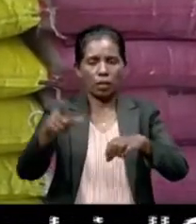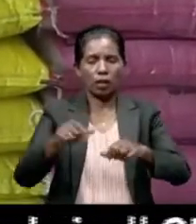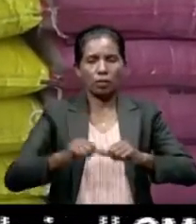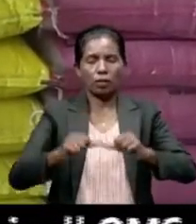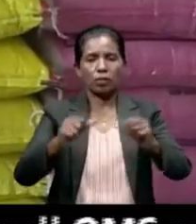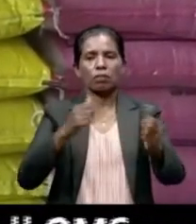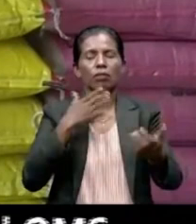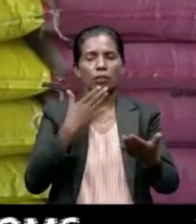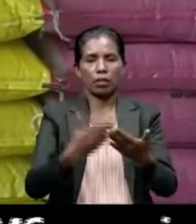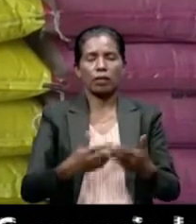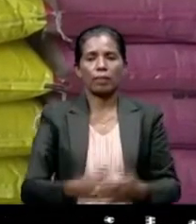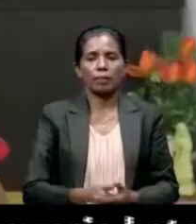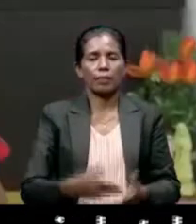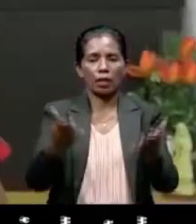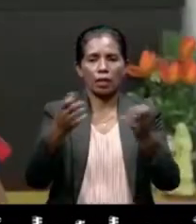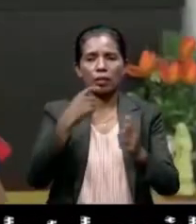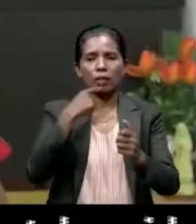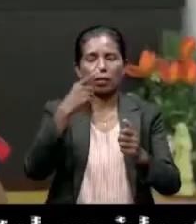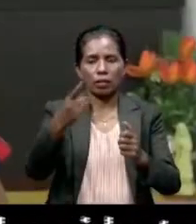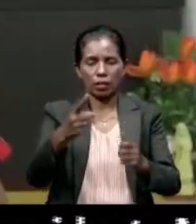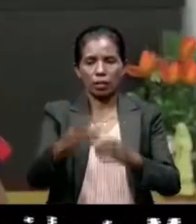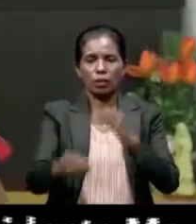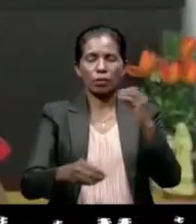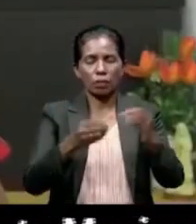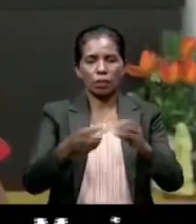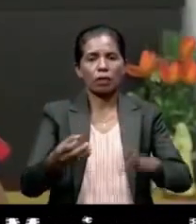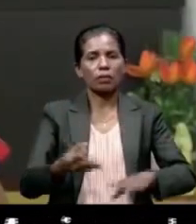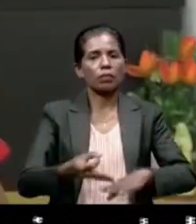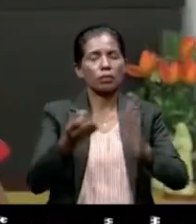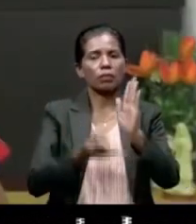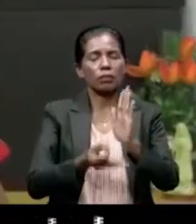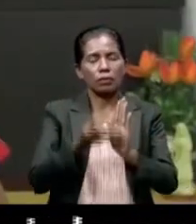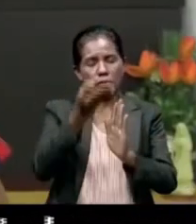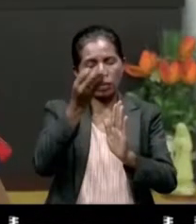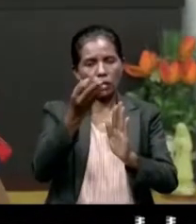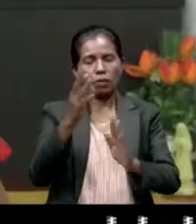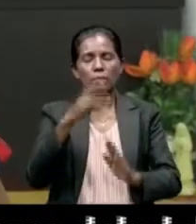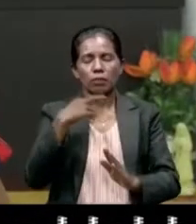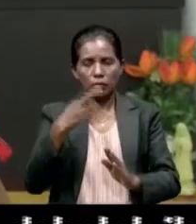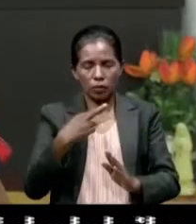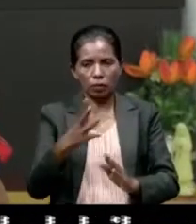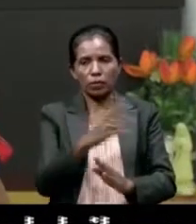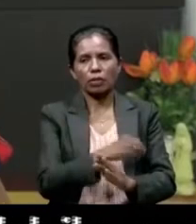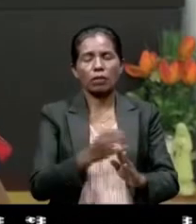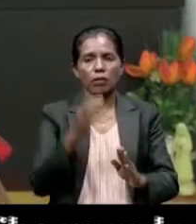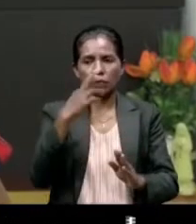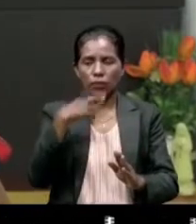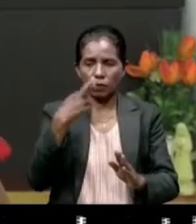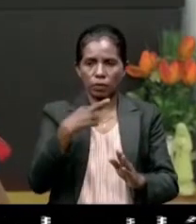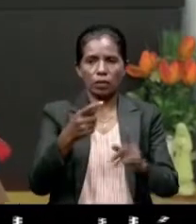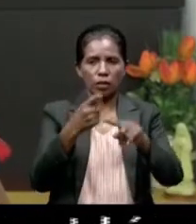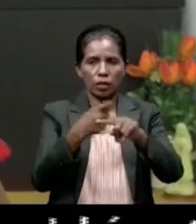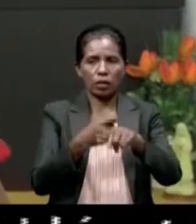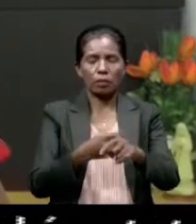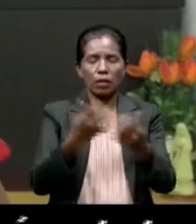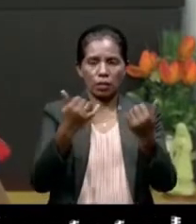hela. É a cara catete cata, preço, liliu, ba preço necessidade básico, ba fos, neste momento,